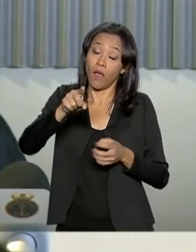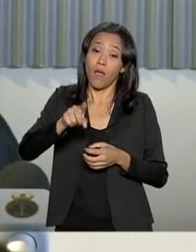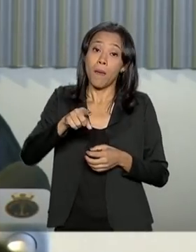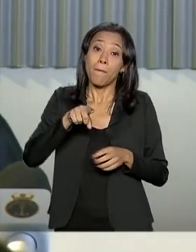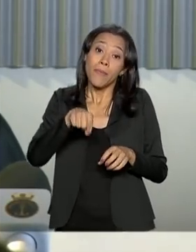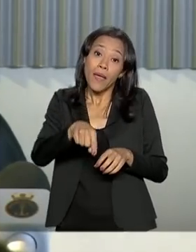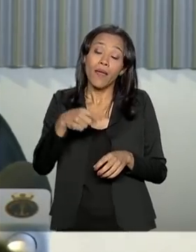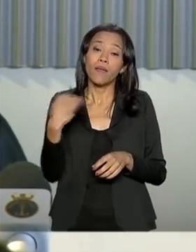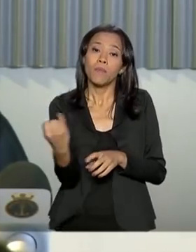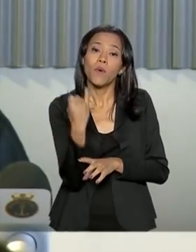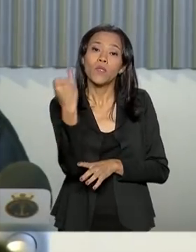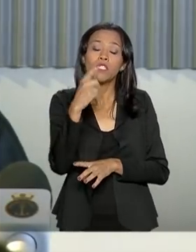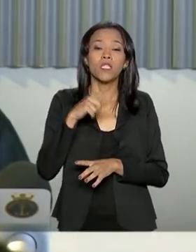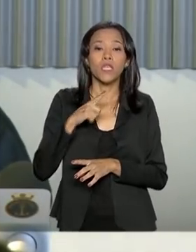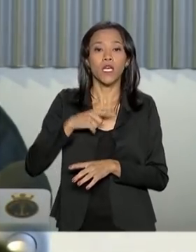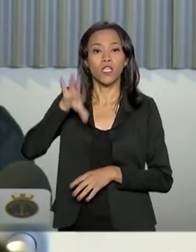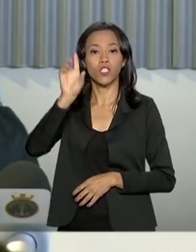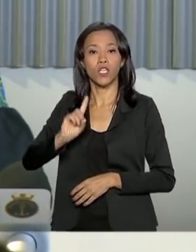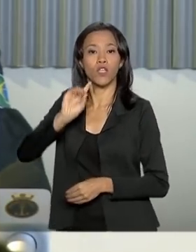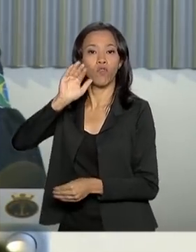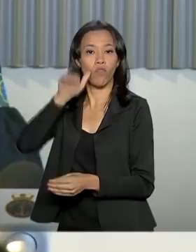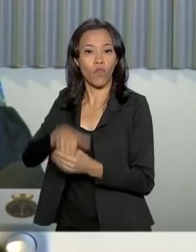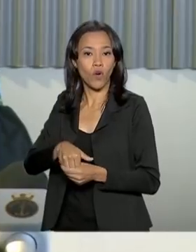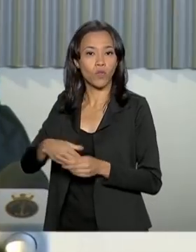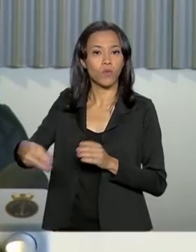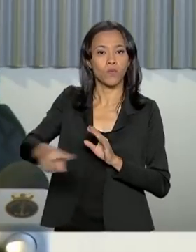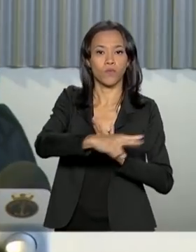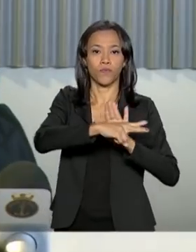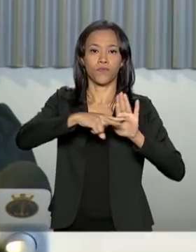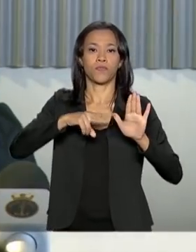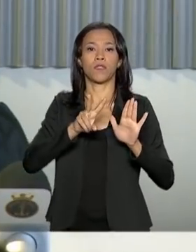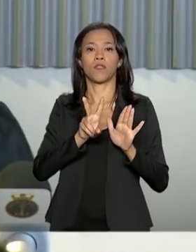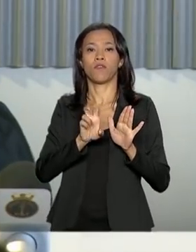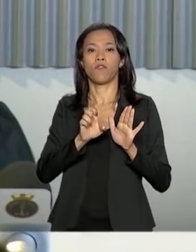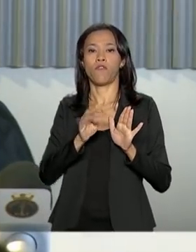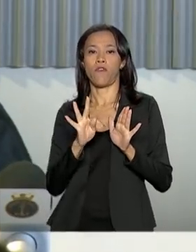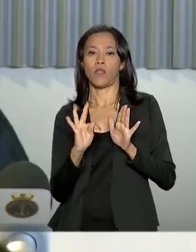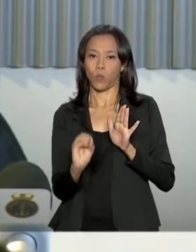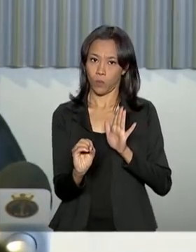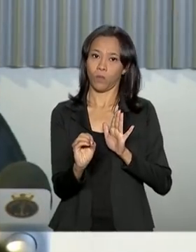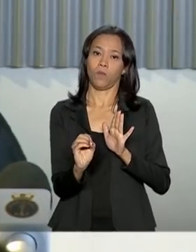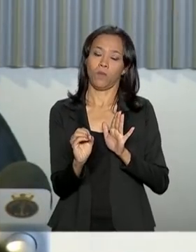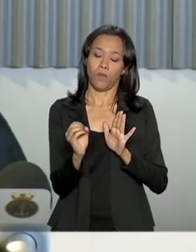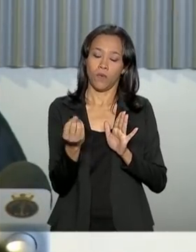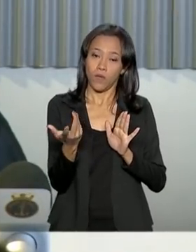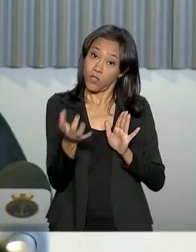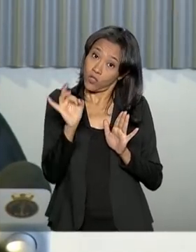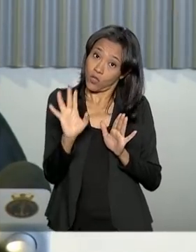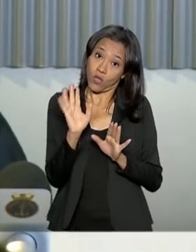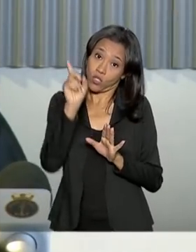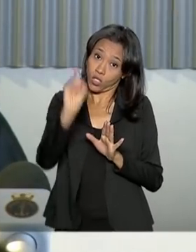gente tenha direito a voto e a veto no Tratado Antártico. E nós só teremos direito a